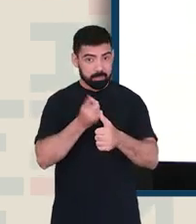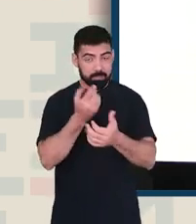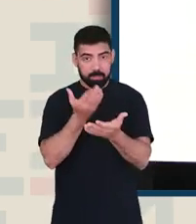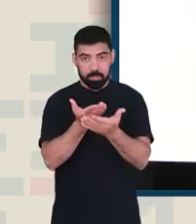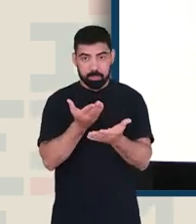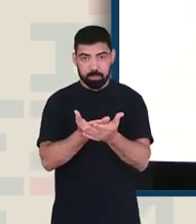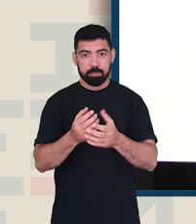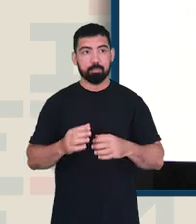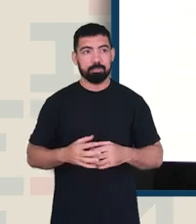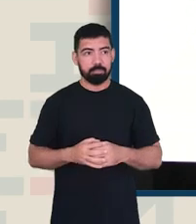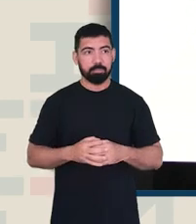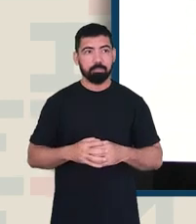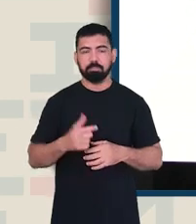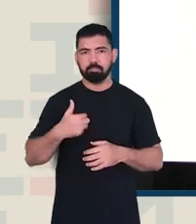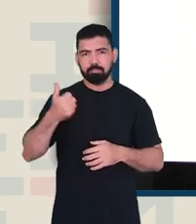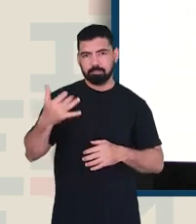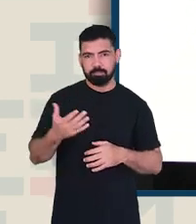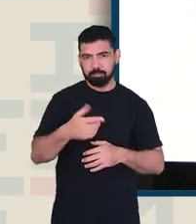aula,